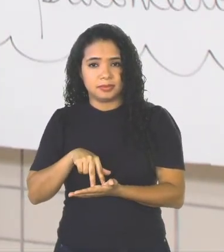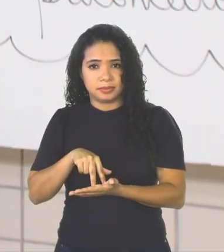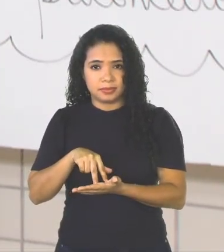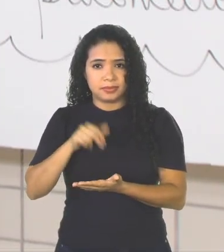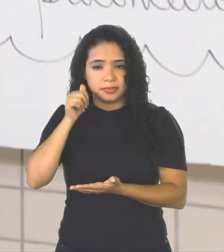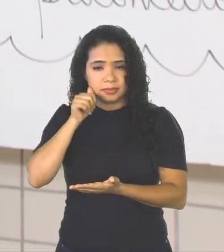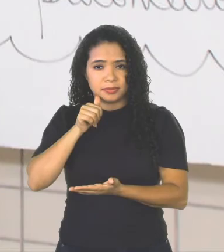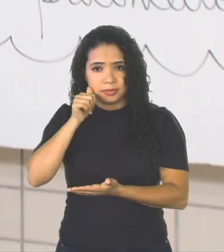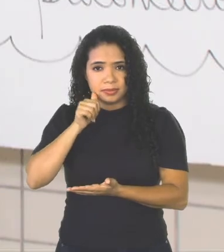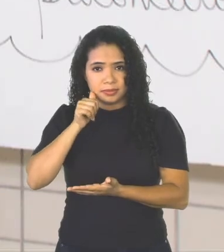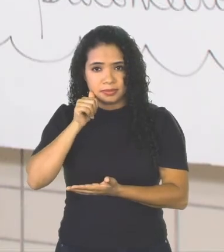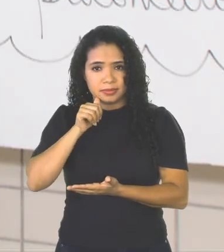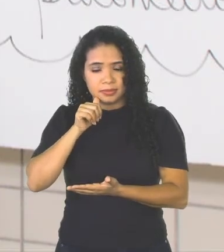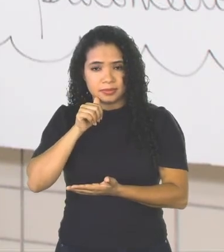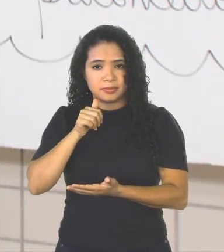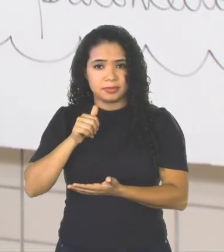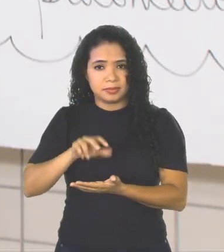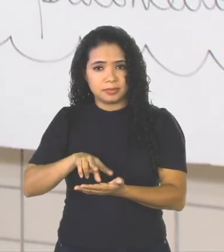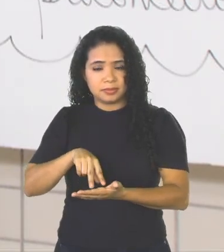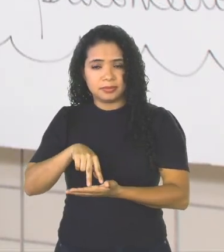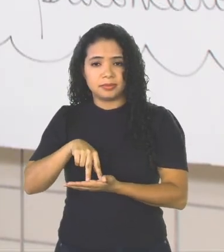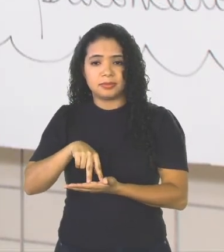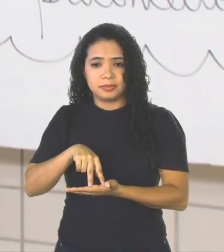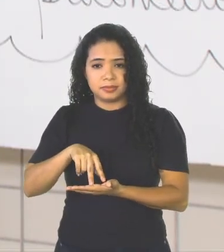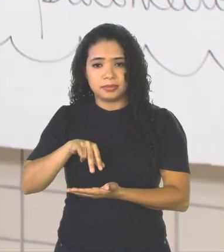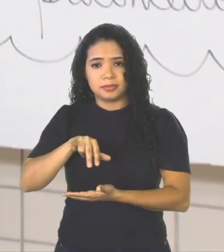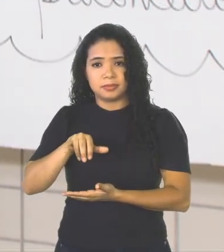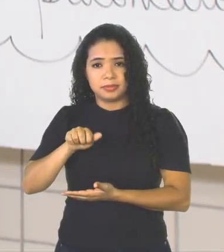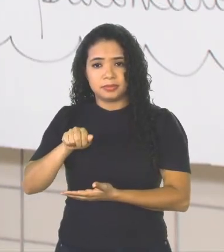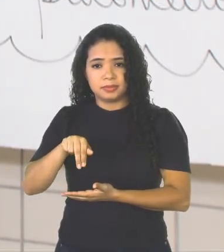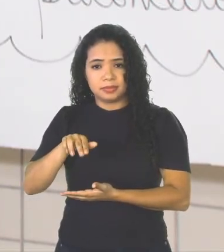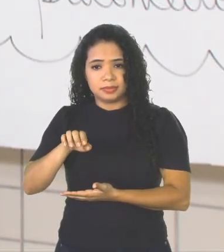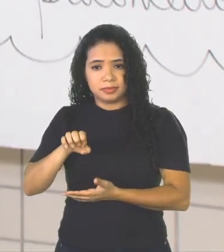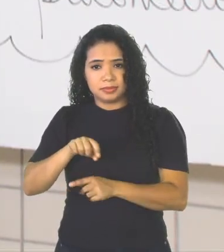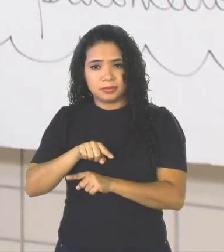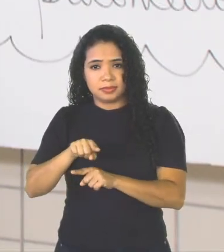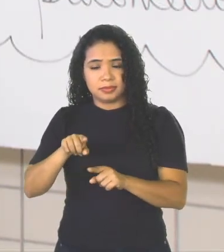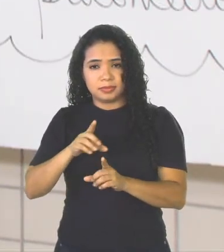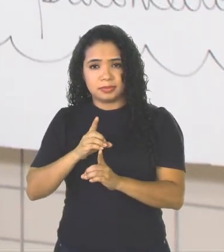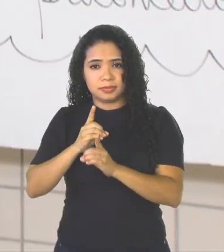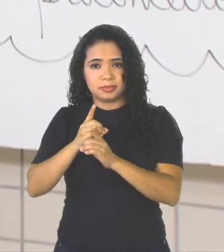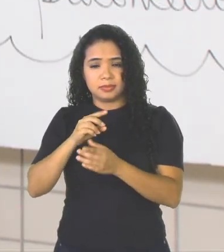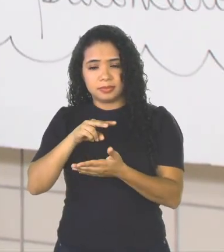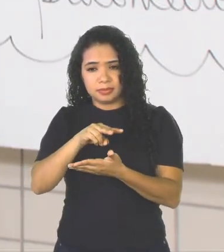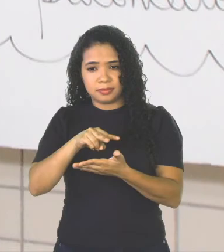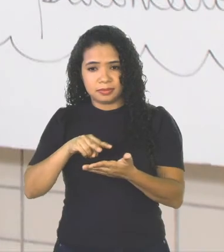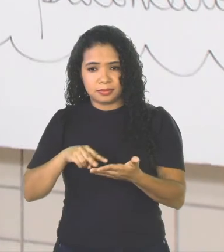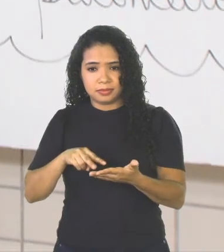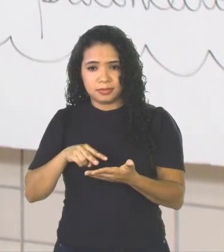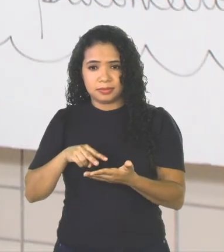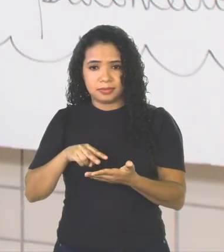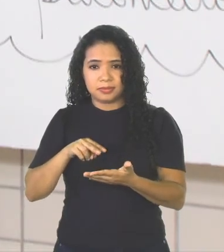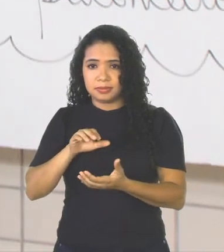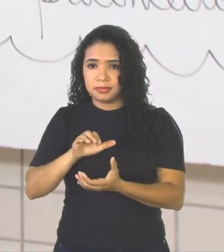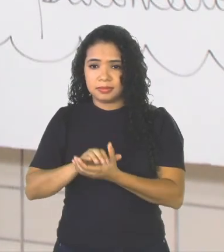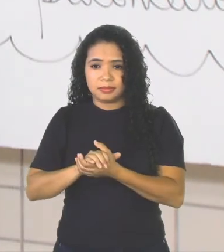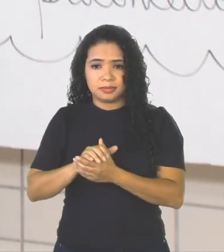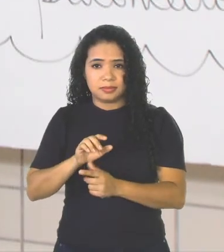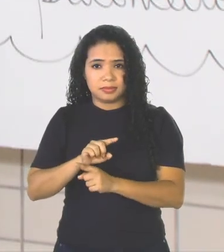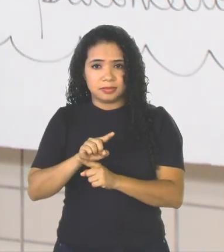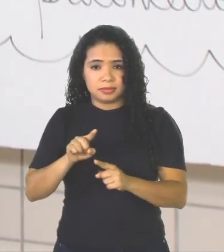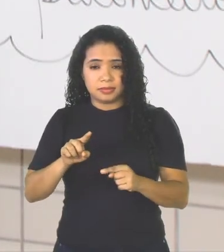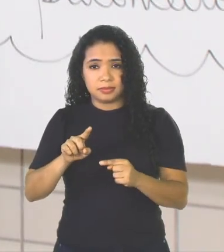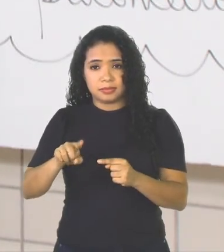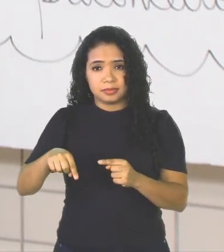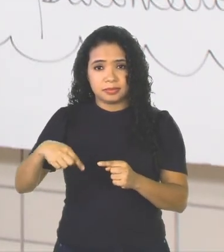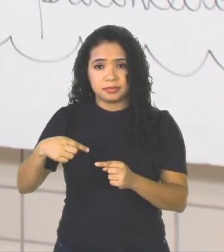né, nessa época. A Jane, pelo que vocês descobrirem na leitura, ela também não se casou e vocês vão ver o motivo, né,